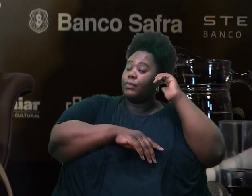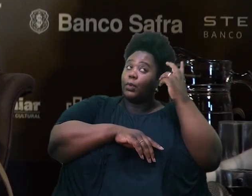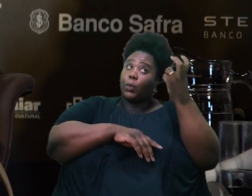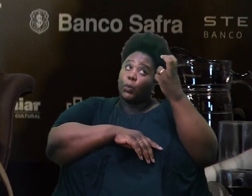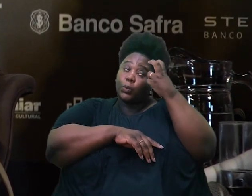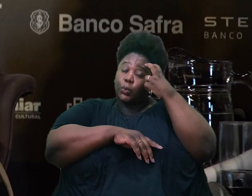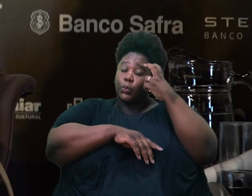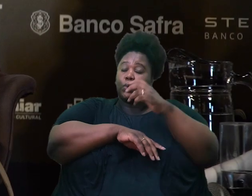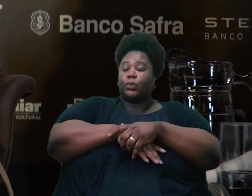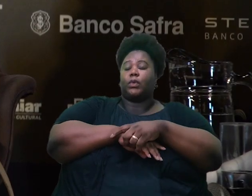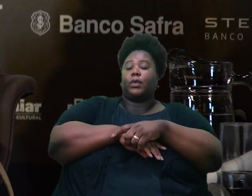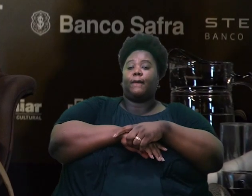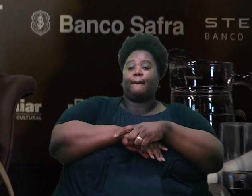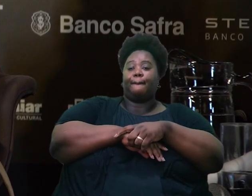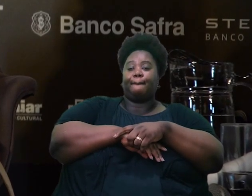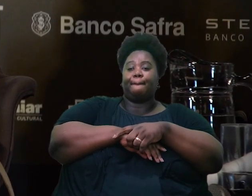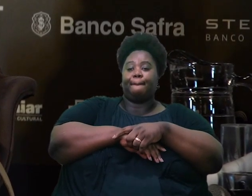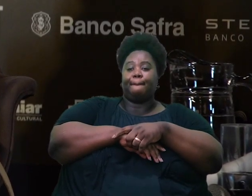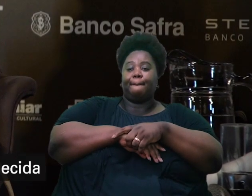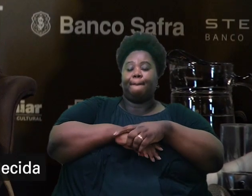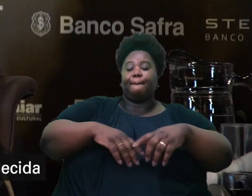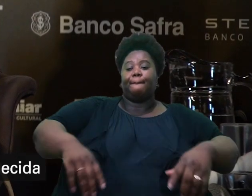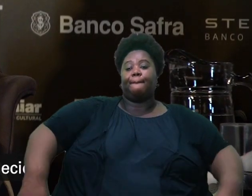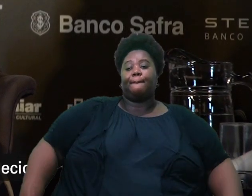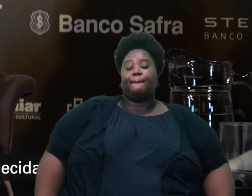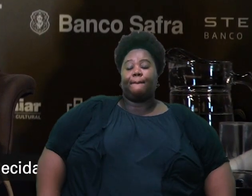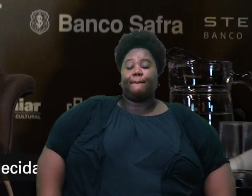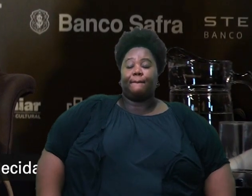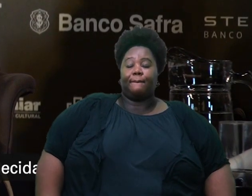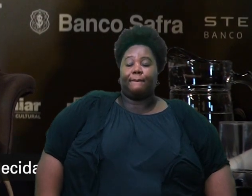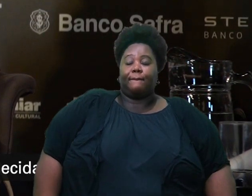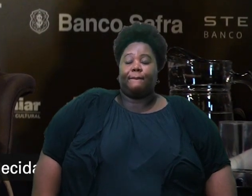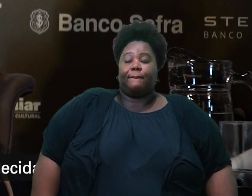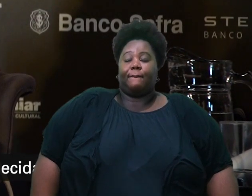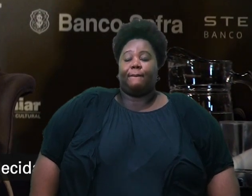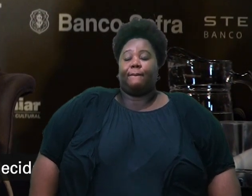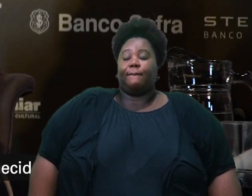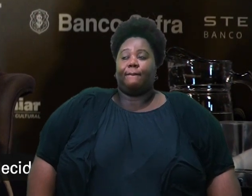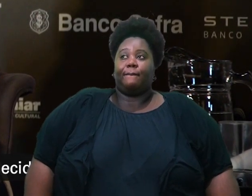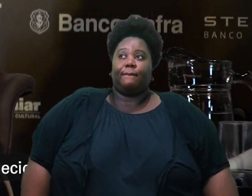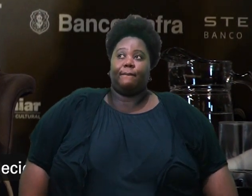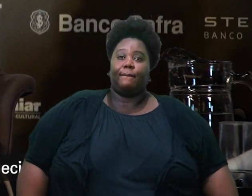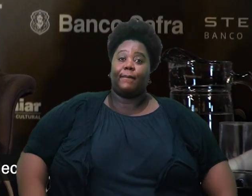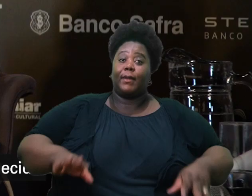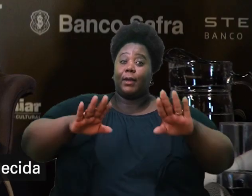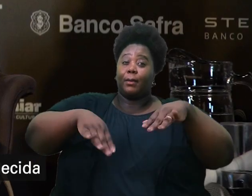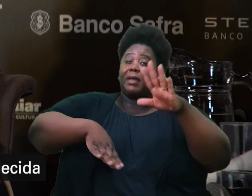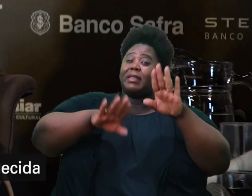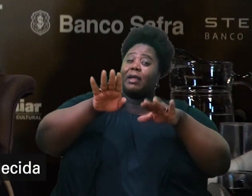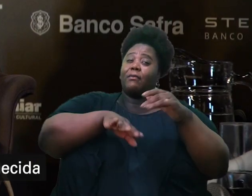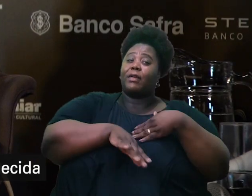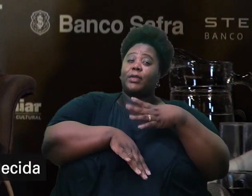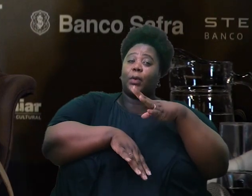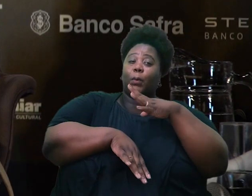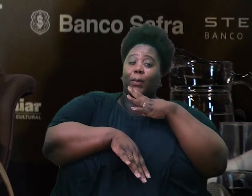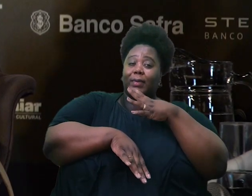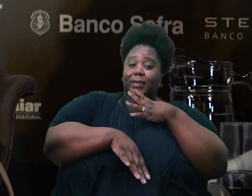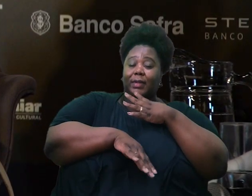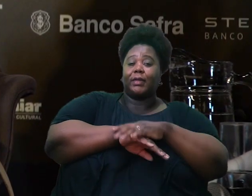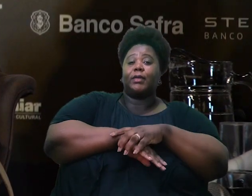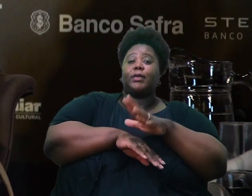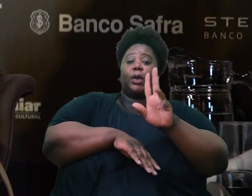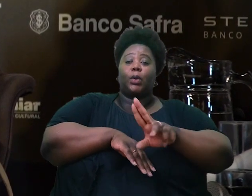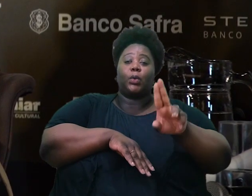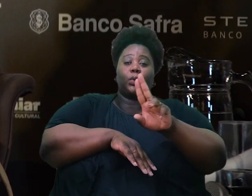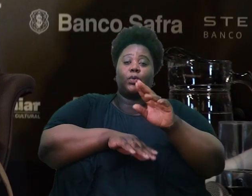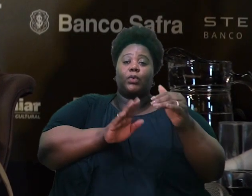cultura, com culturas, mas talvez eu tenha ficado mais conhecida nos